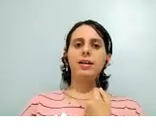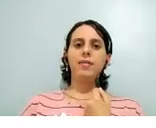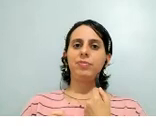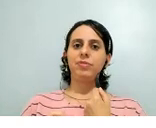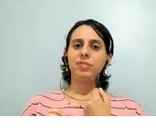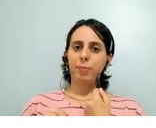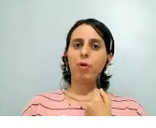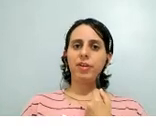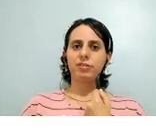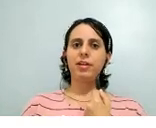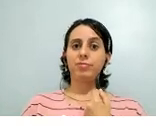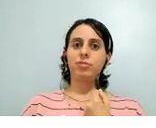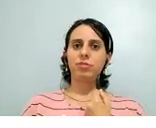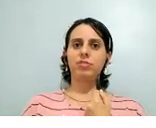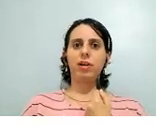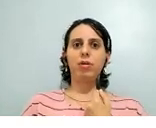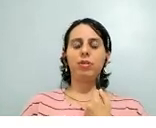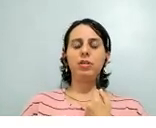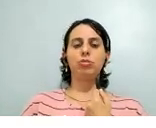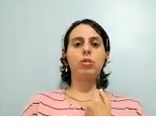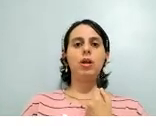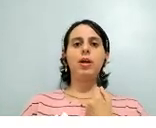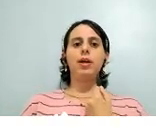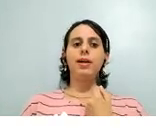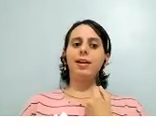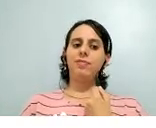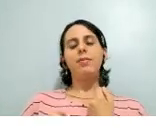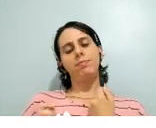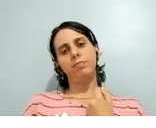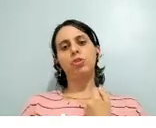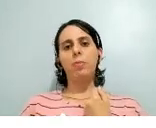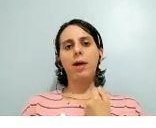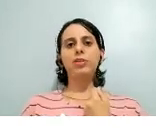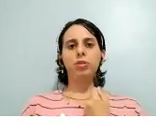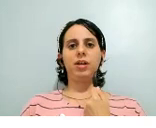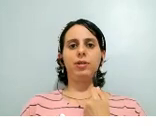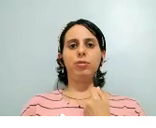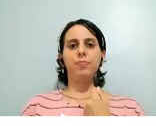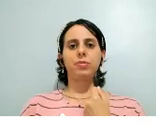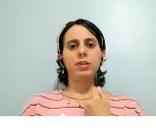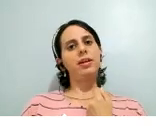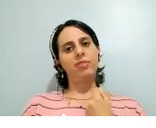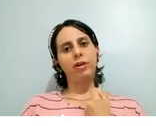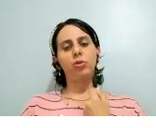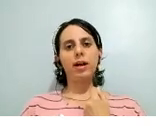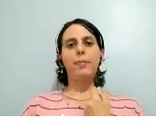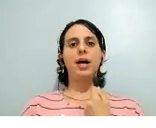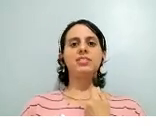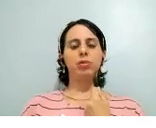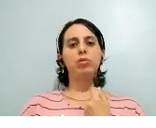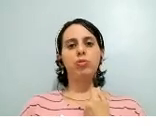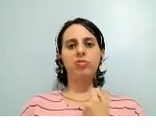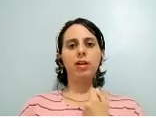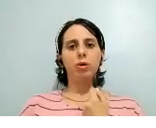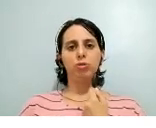que ela, depois, né, de você falar isso, ela vai tomar mais cuidado. E ela vai colocar a